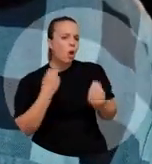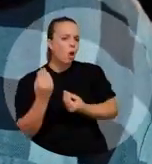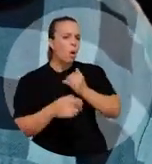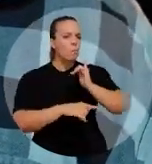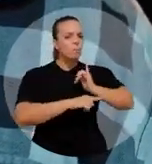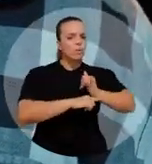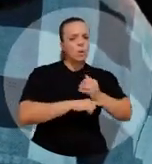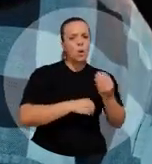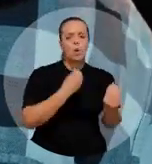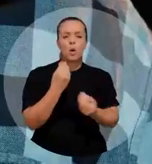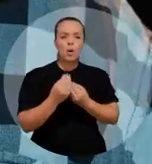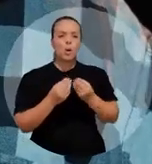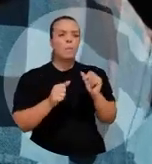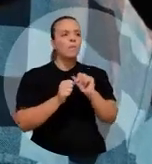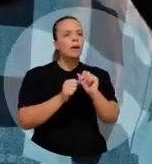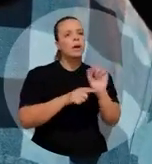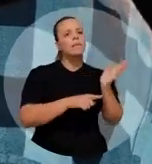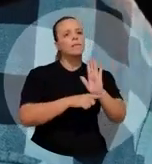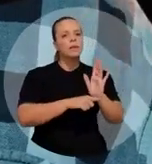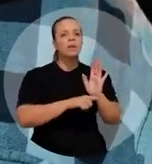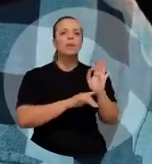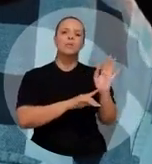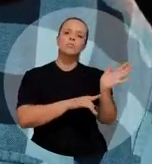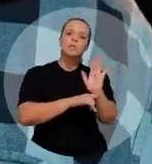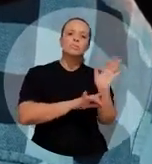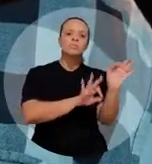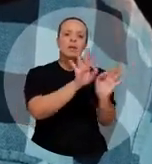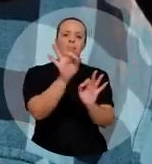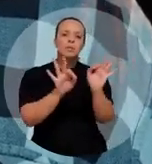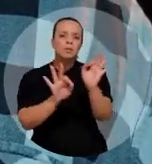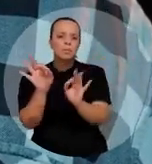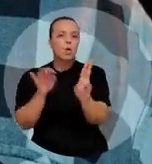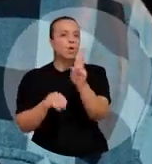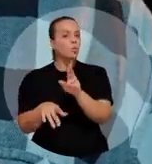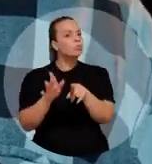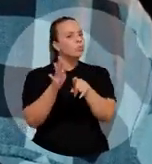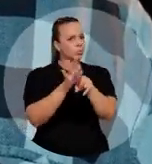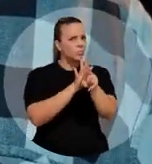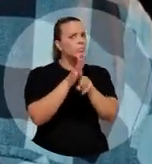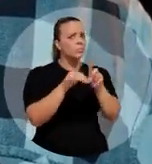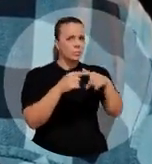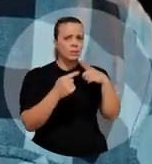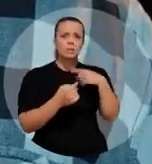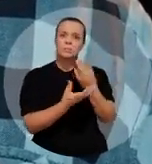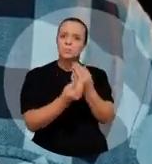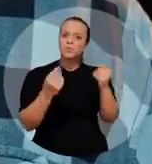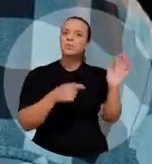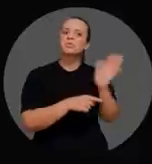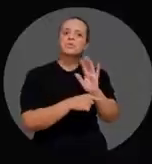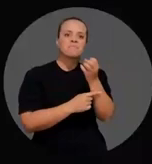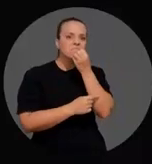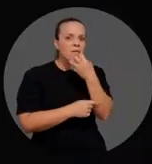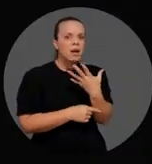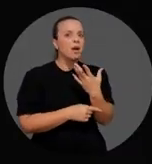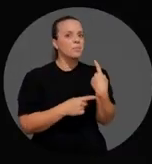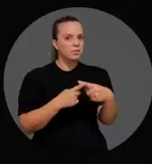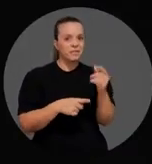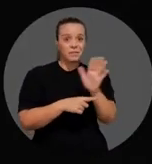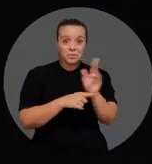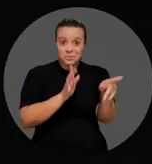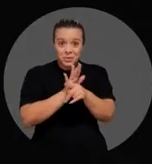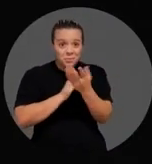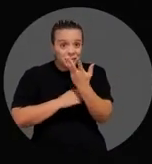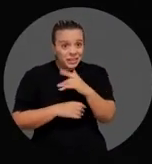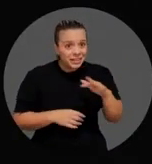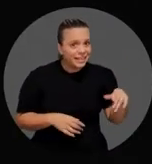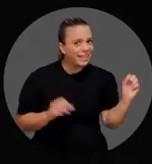faço um documentário, como que eu faço uma animação, pesquisa. Mas tem muita animação boa, né, também. Filme infantil é o máximo, sim,